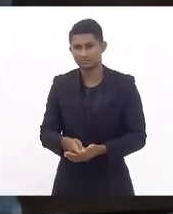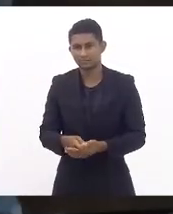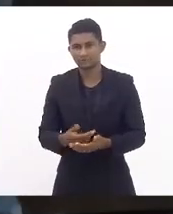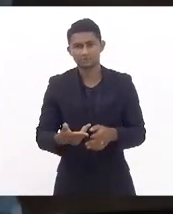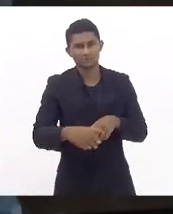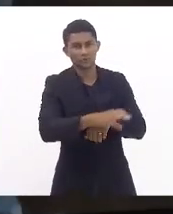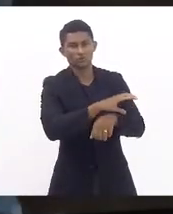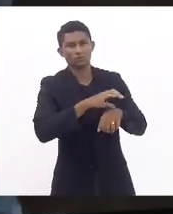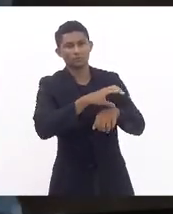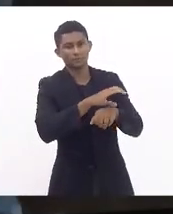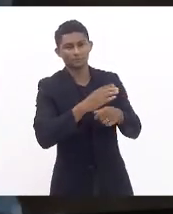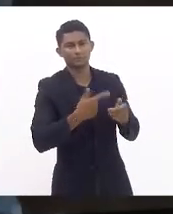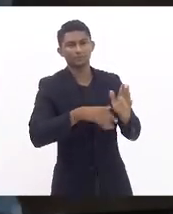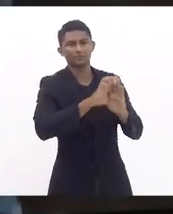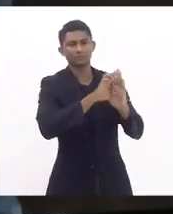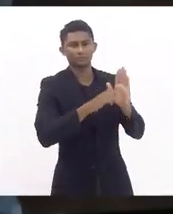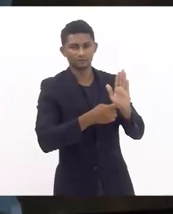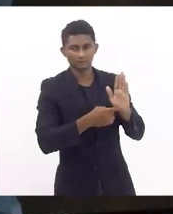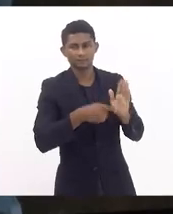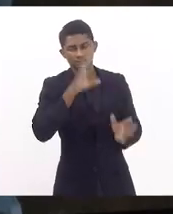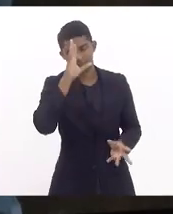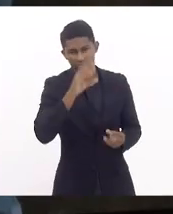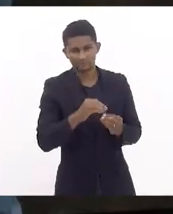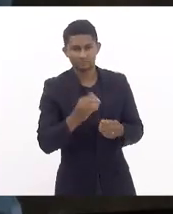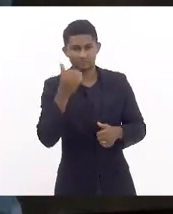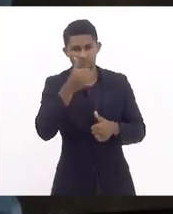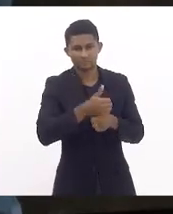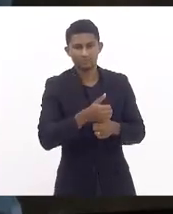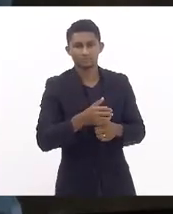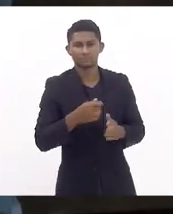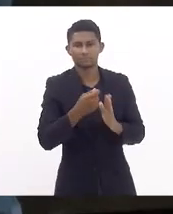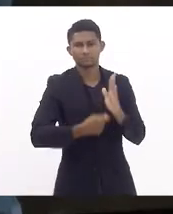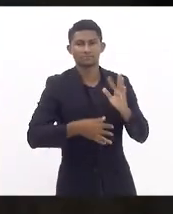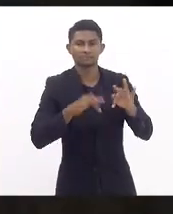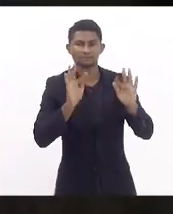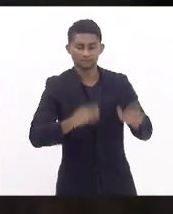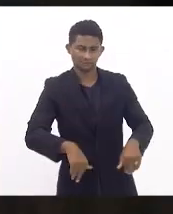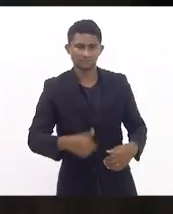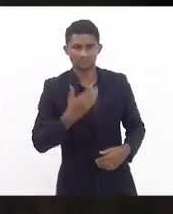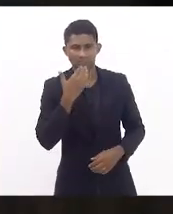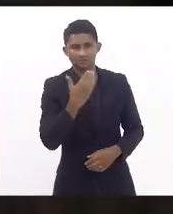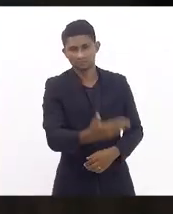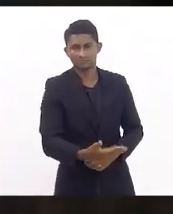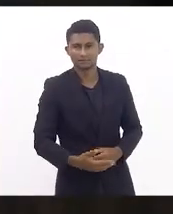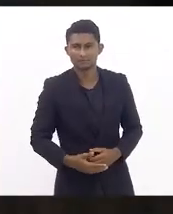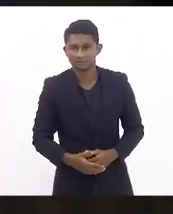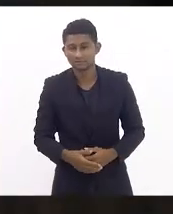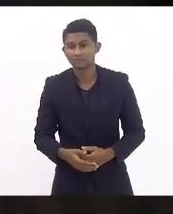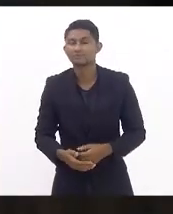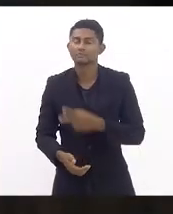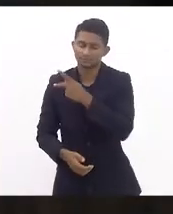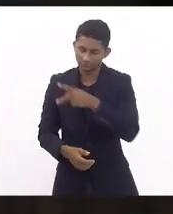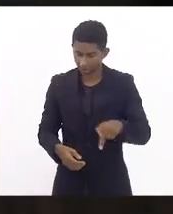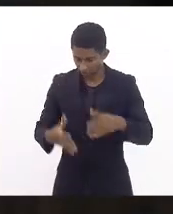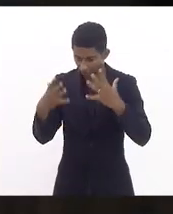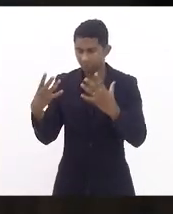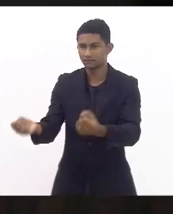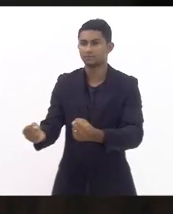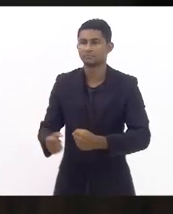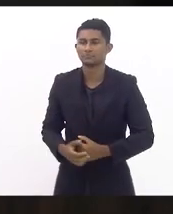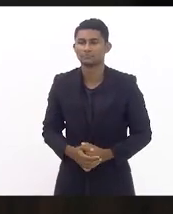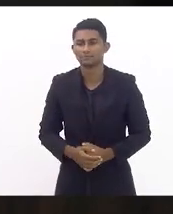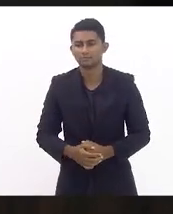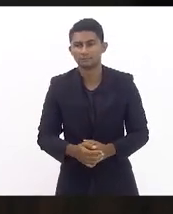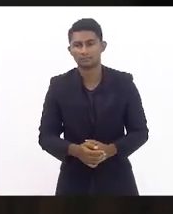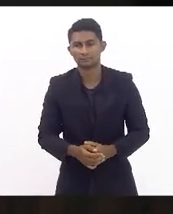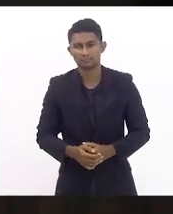Constitucionalidade com a emenda, concluindo por substitutivo, pedindo forma final de redação, senhor presidente. Que a presidência defere.